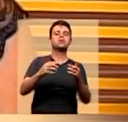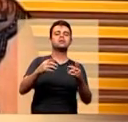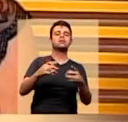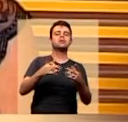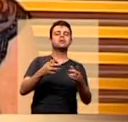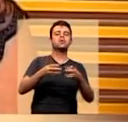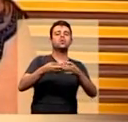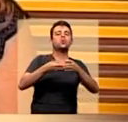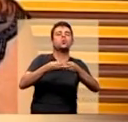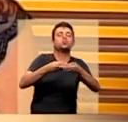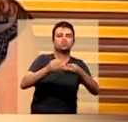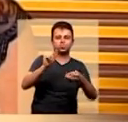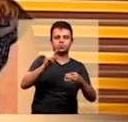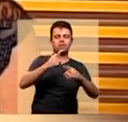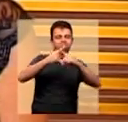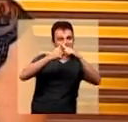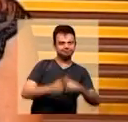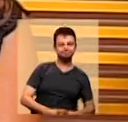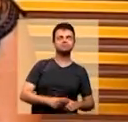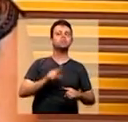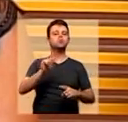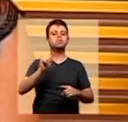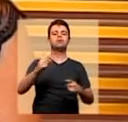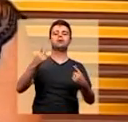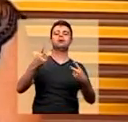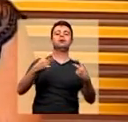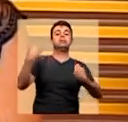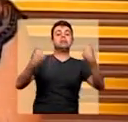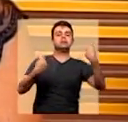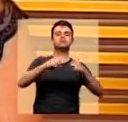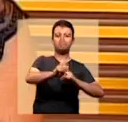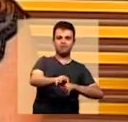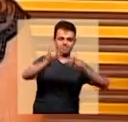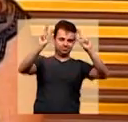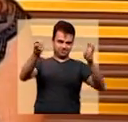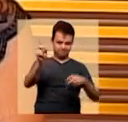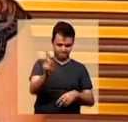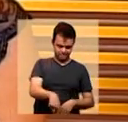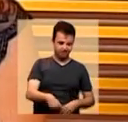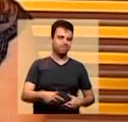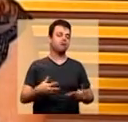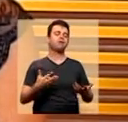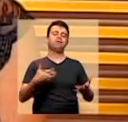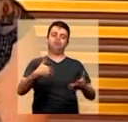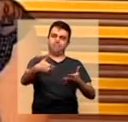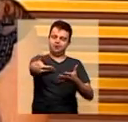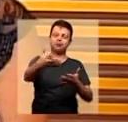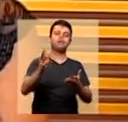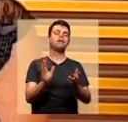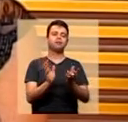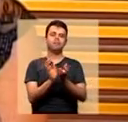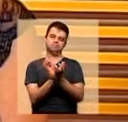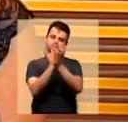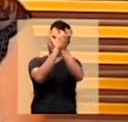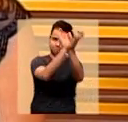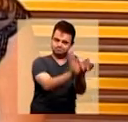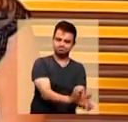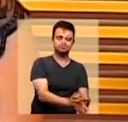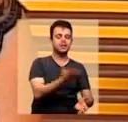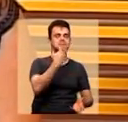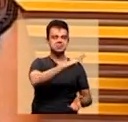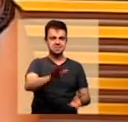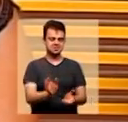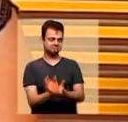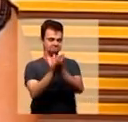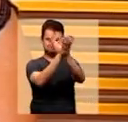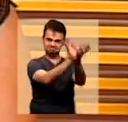trânsito. E as crianças da rede municipal se envolvem muito com isso. A gente faz a premiação, os pais vão. Então,